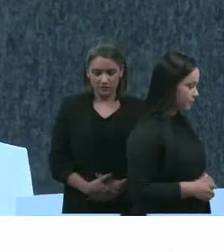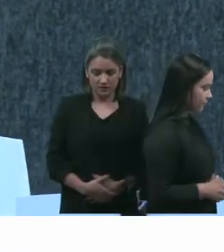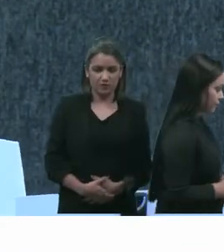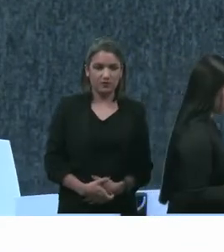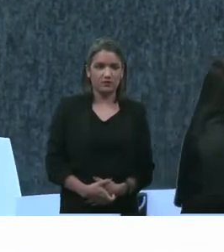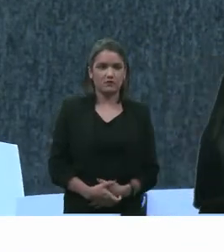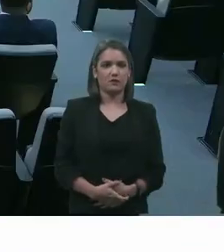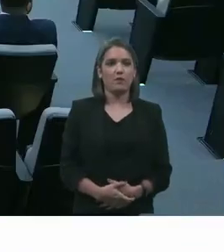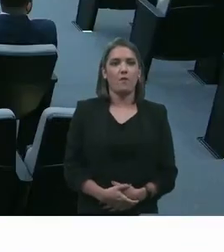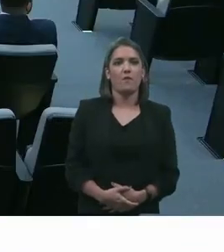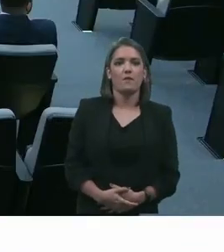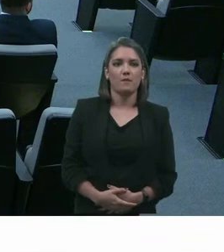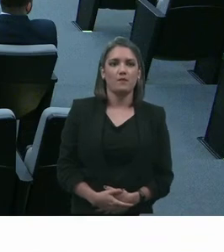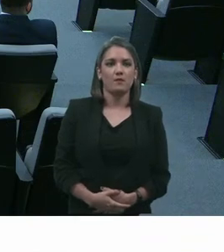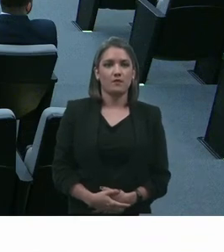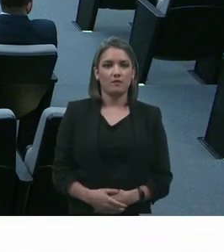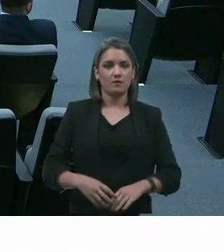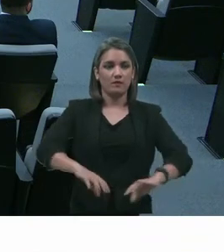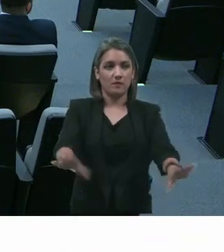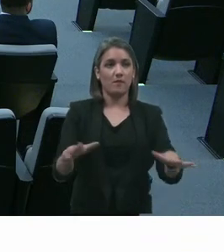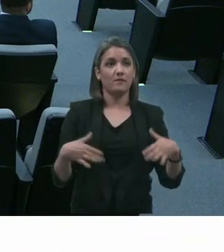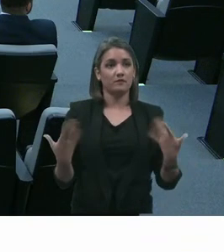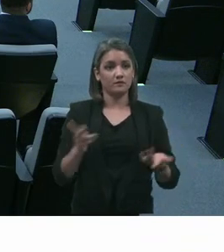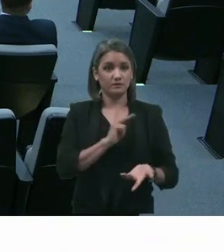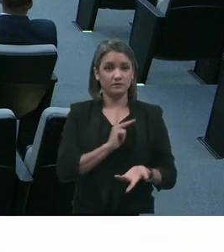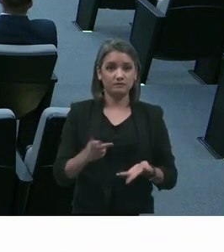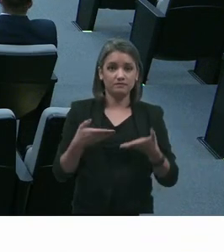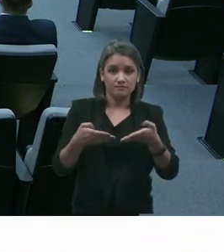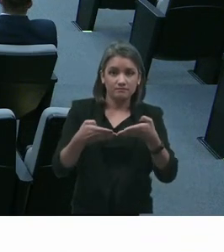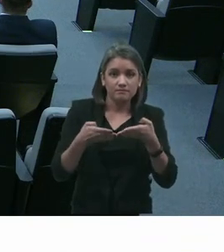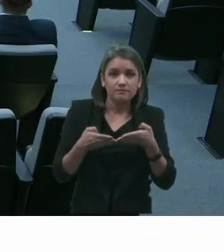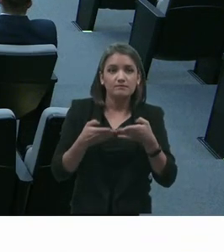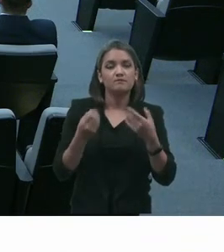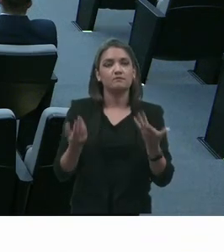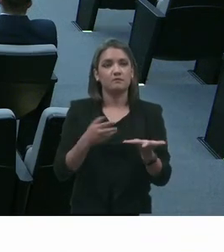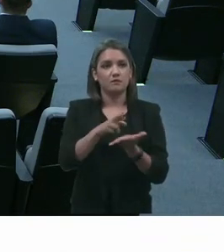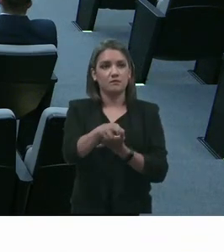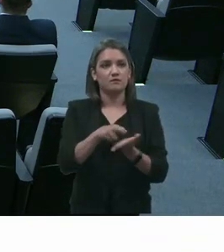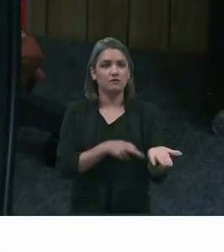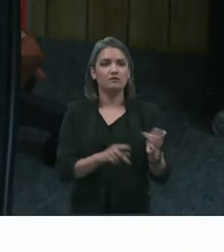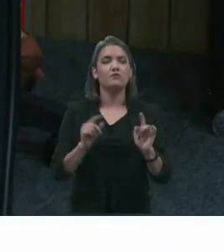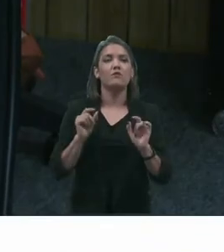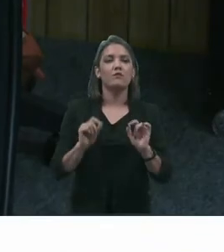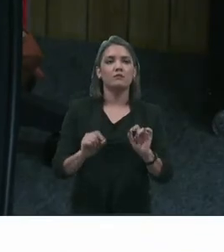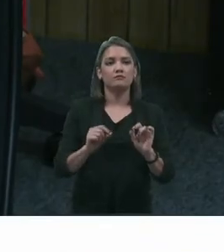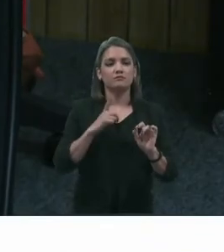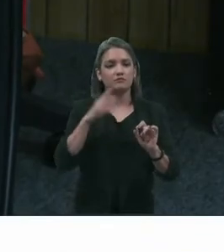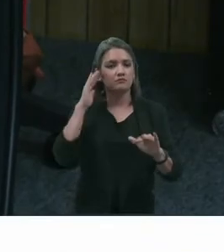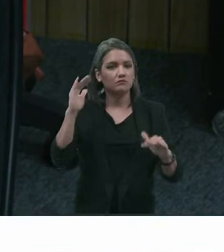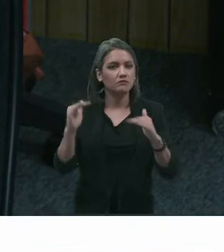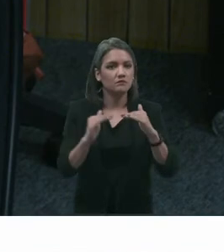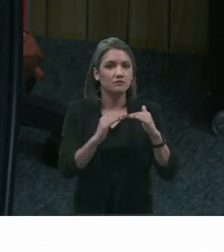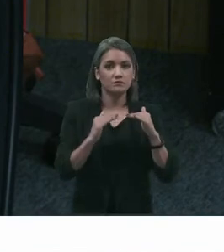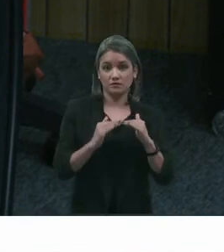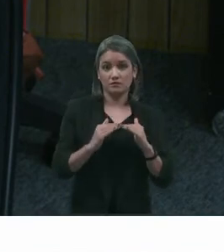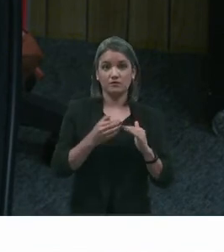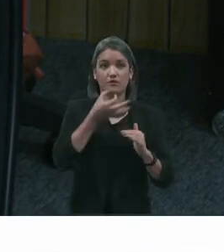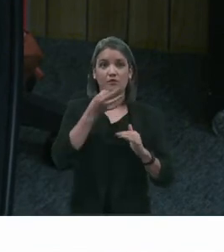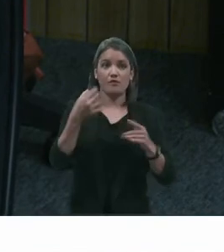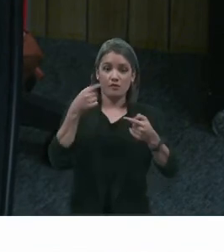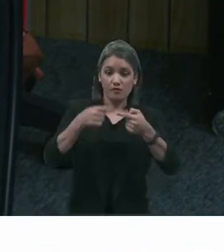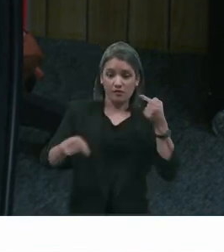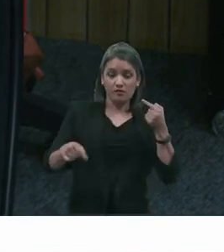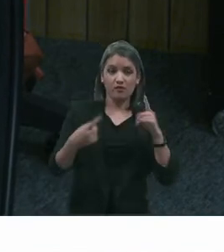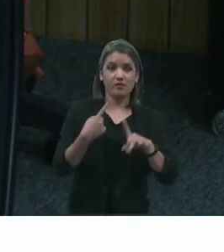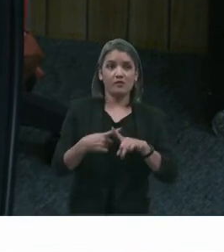presidente. Presidente, eu vou pedir vênia ao eminente relator para acompanhar a divergência, porque, salvo